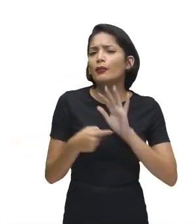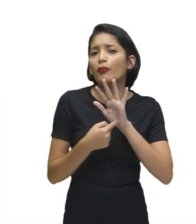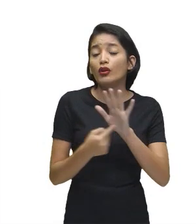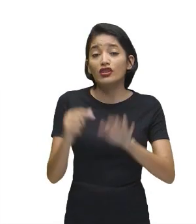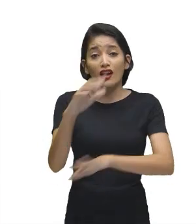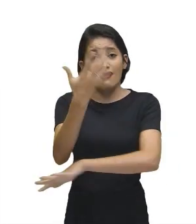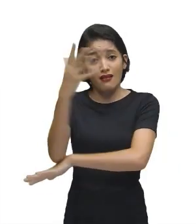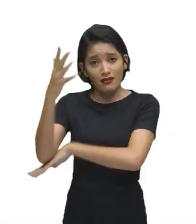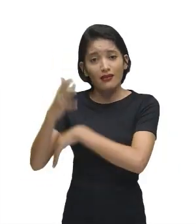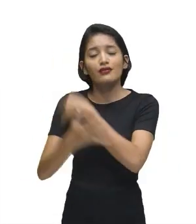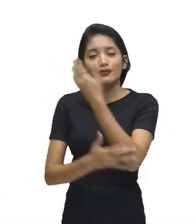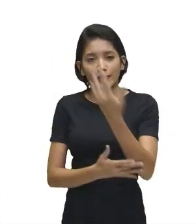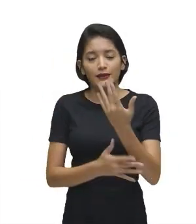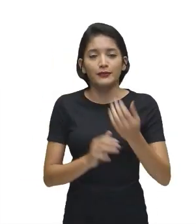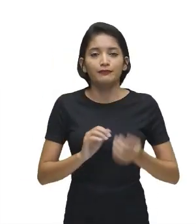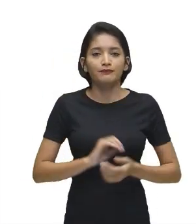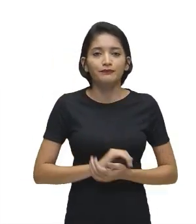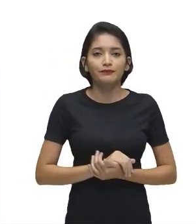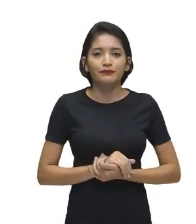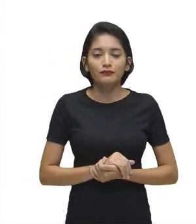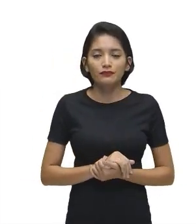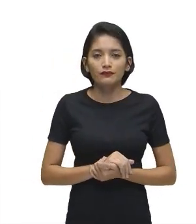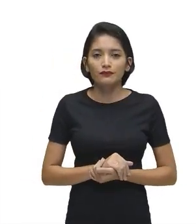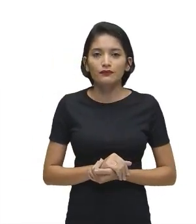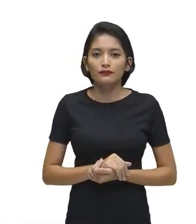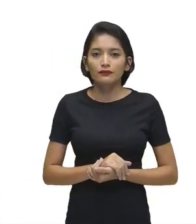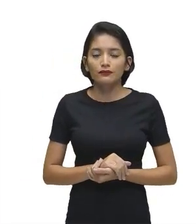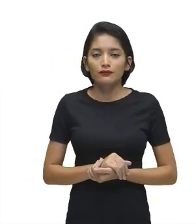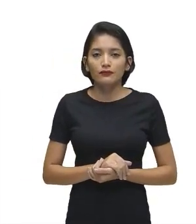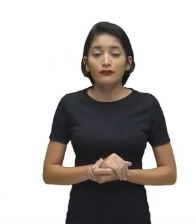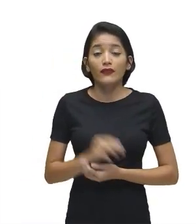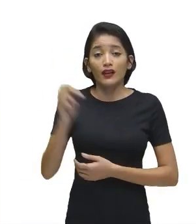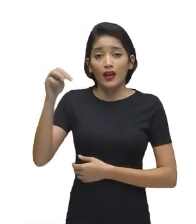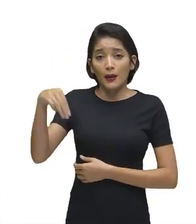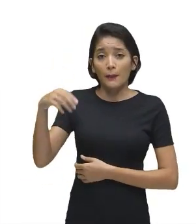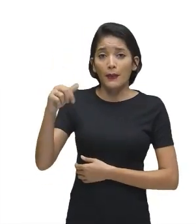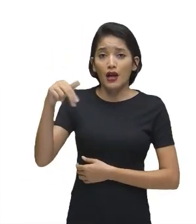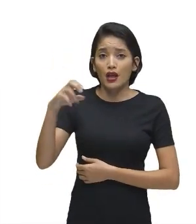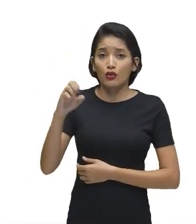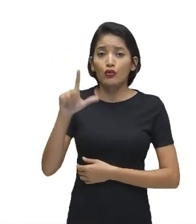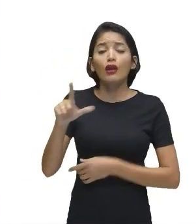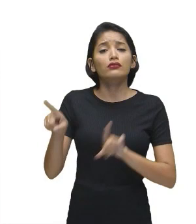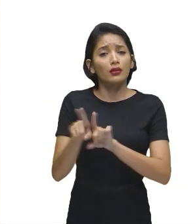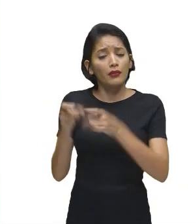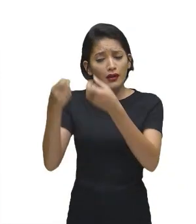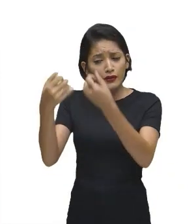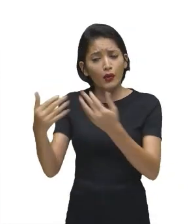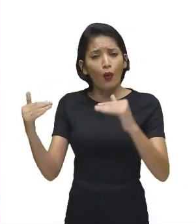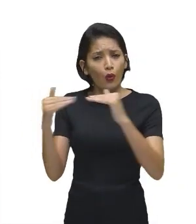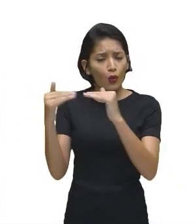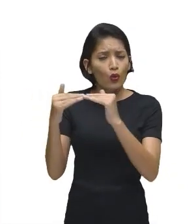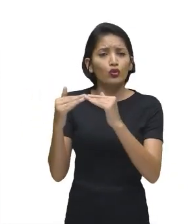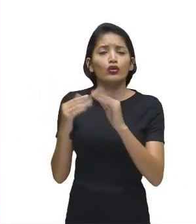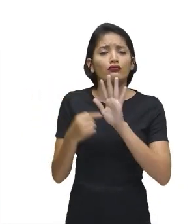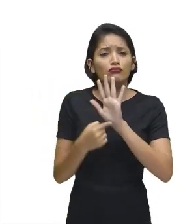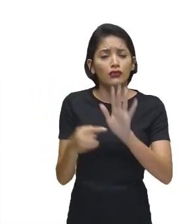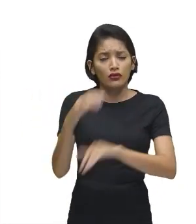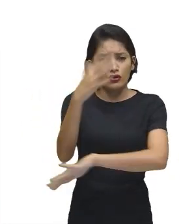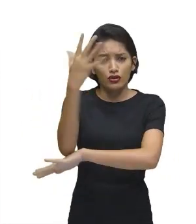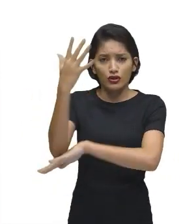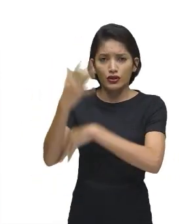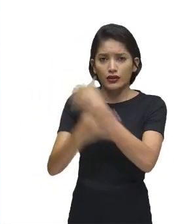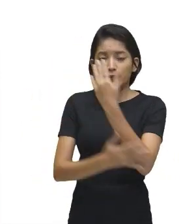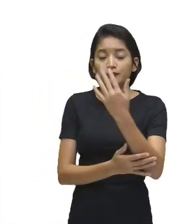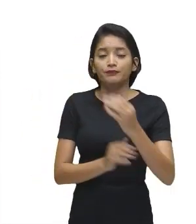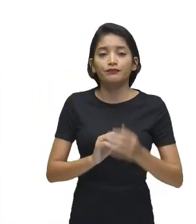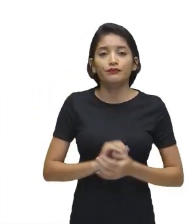natureza, o impressionismo. E o Manuel também retrata a natureza. E aqui a Kessia,